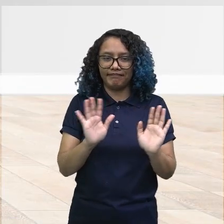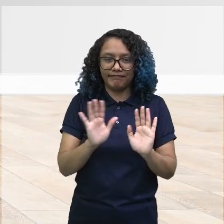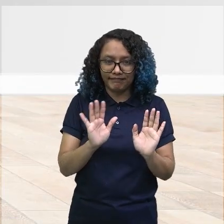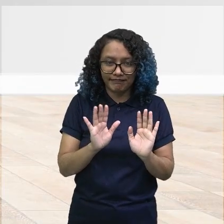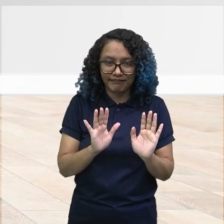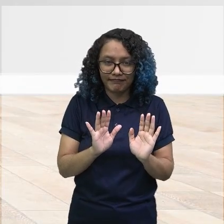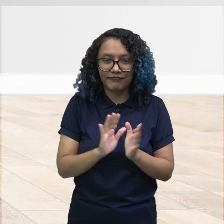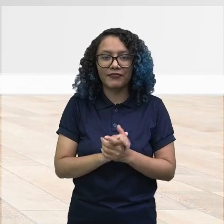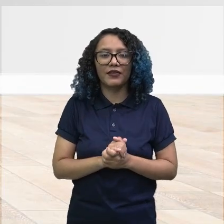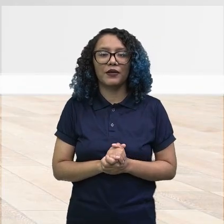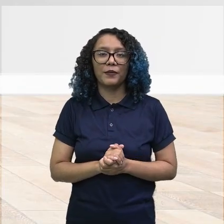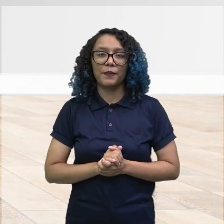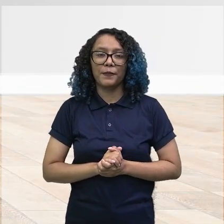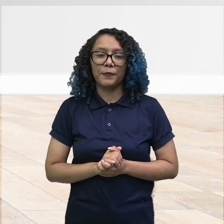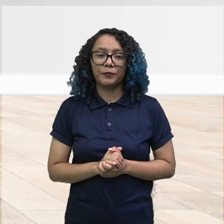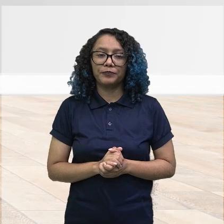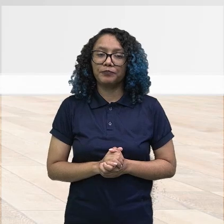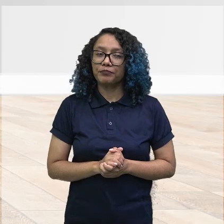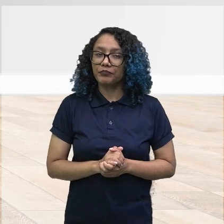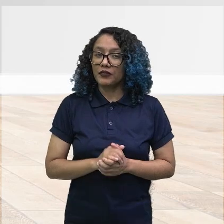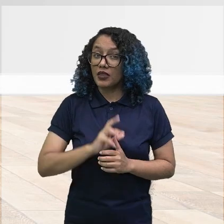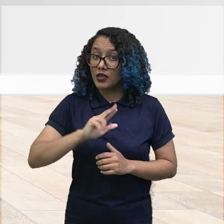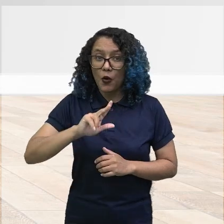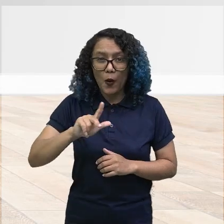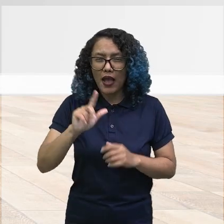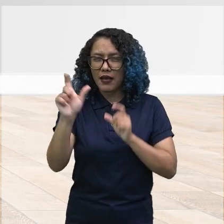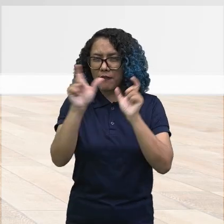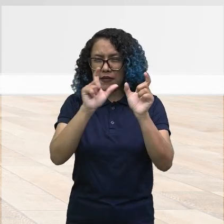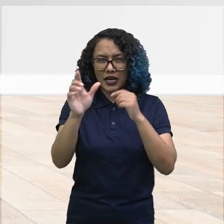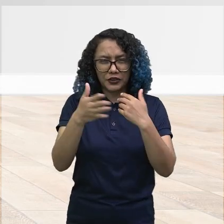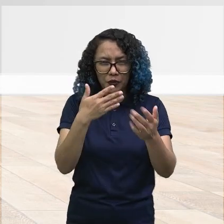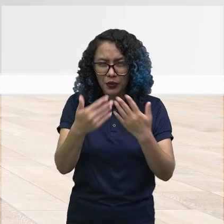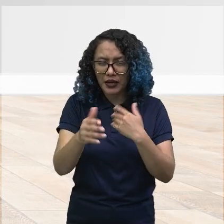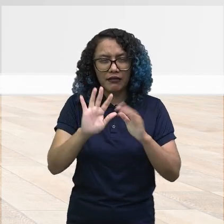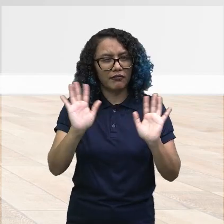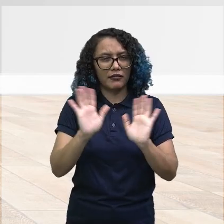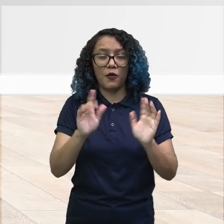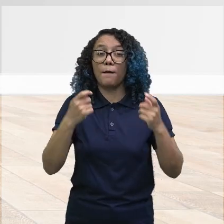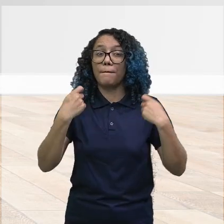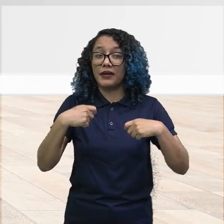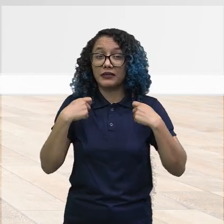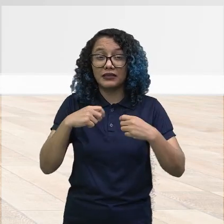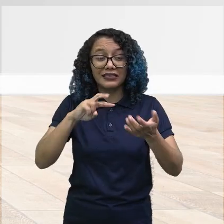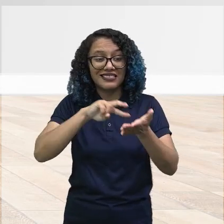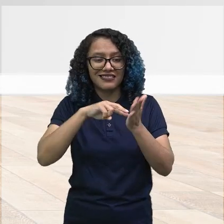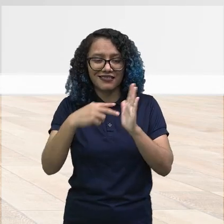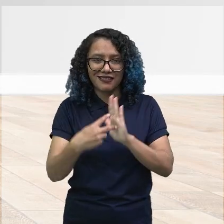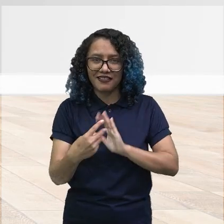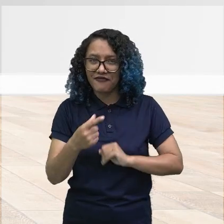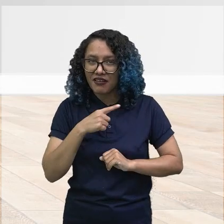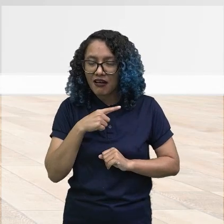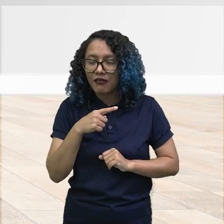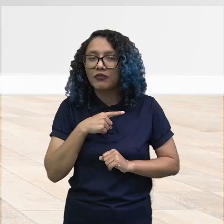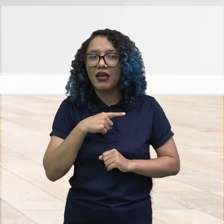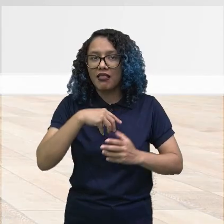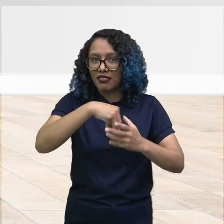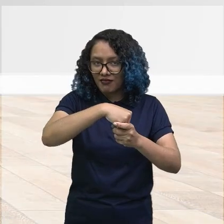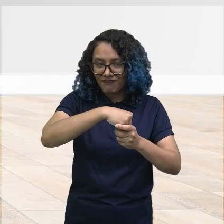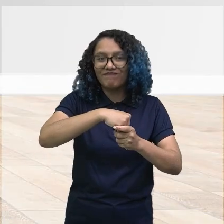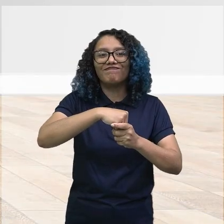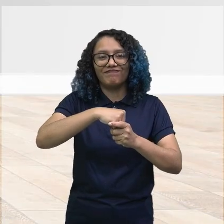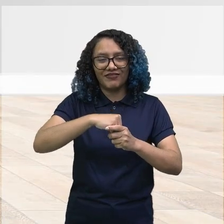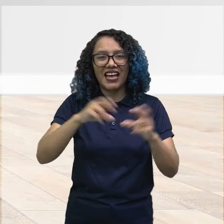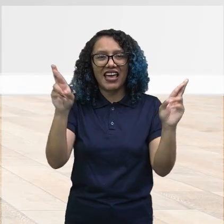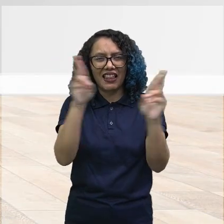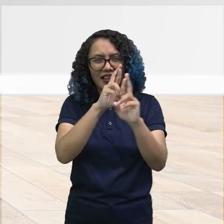estão lá as palavras que é um texto. Não, tem que ter sentido, né? Tem que ter uma certa